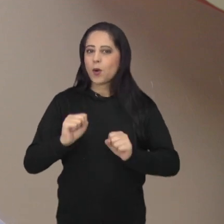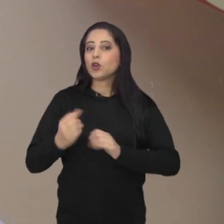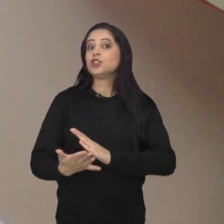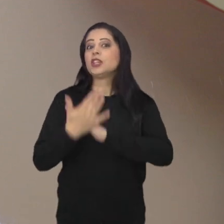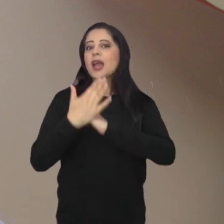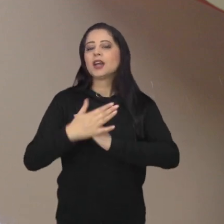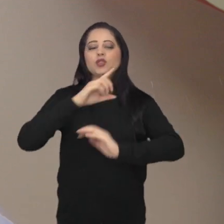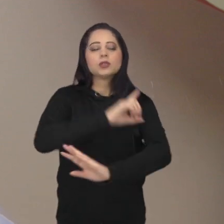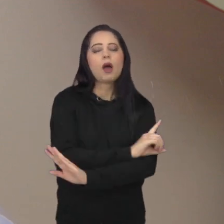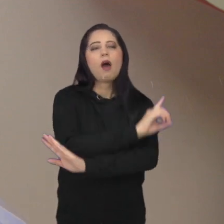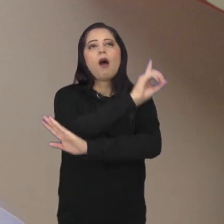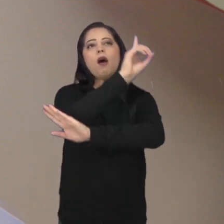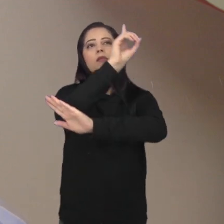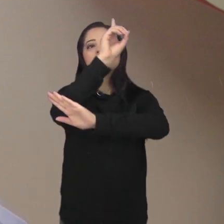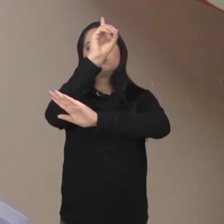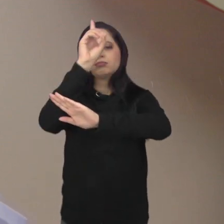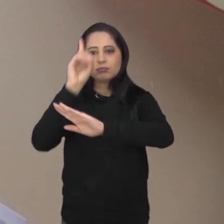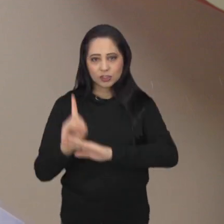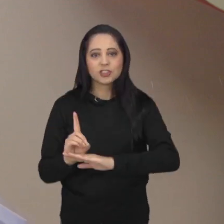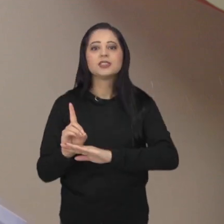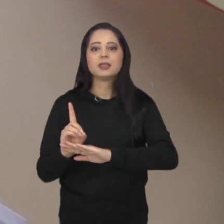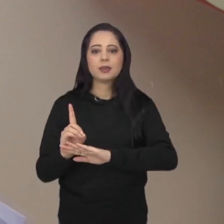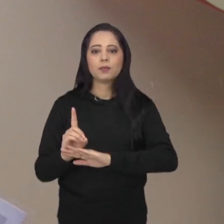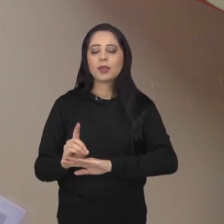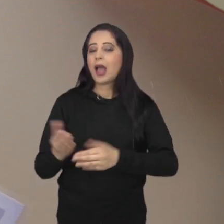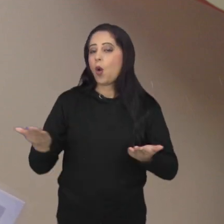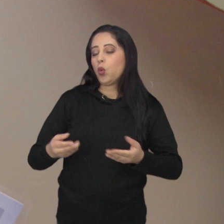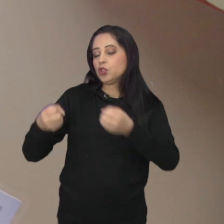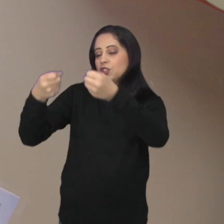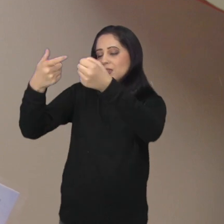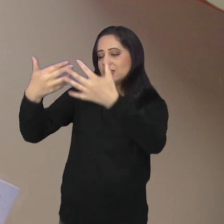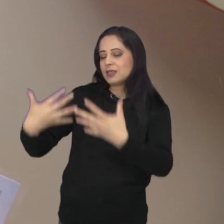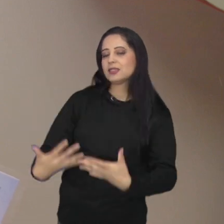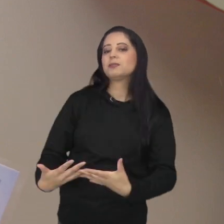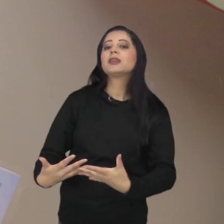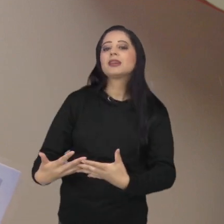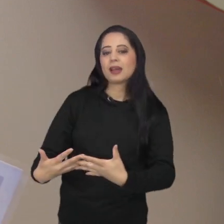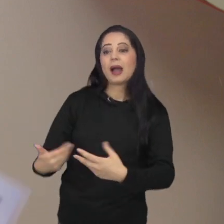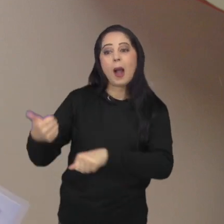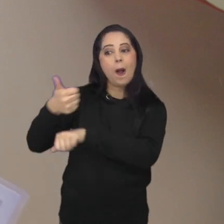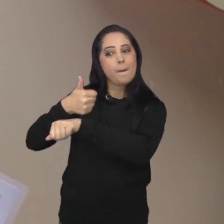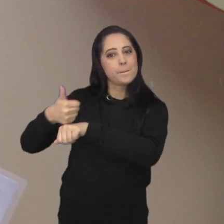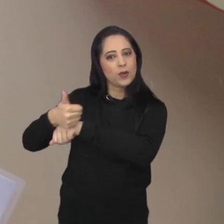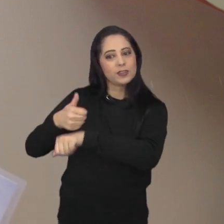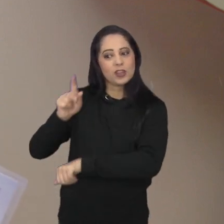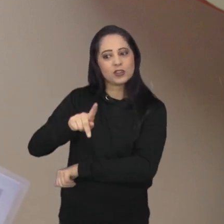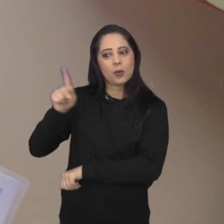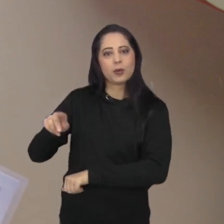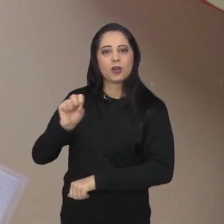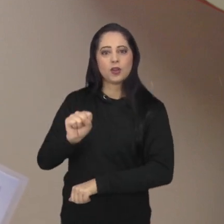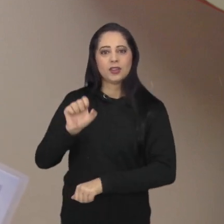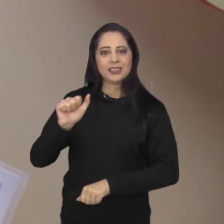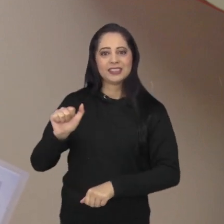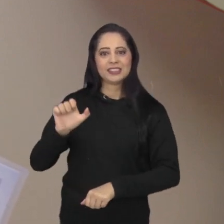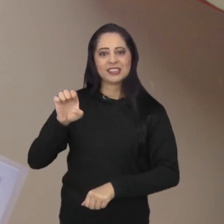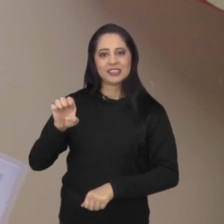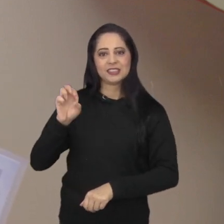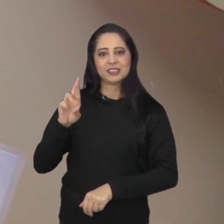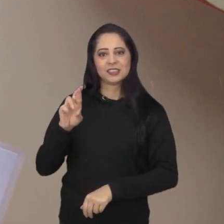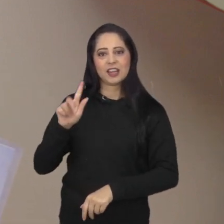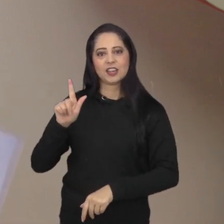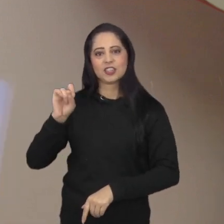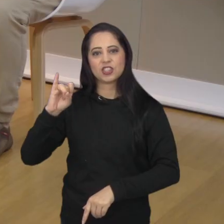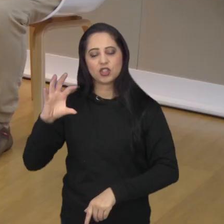no seu dia a dia. E quem vai explicar como isso acontece com a ajuda da meditação é o professor Sérgio